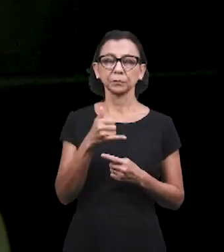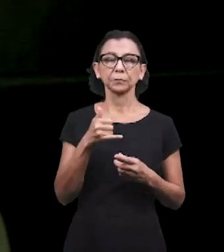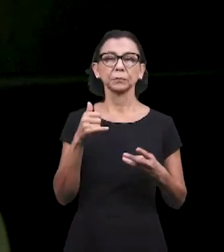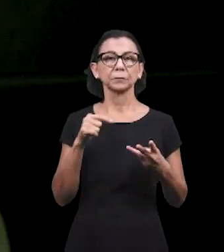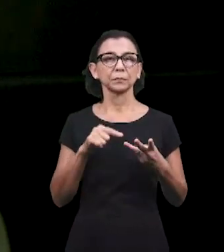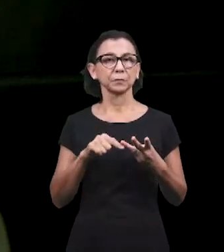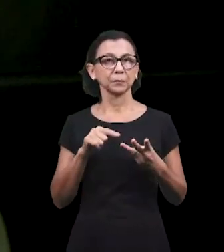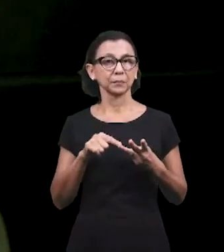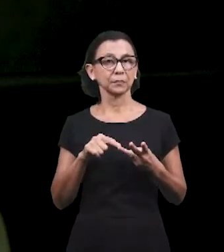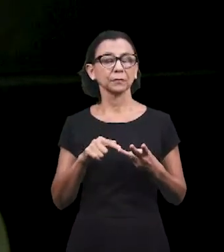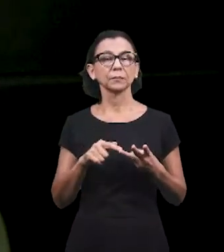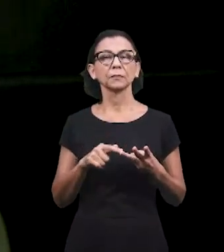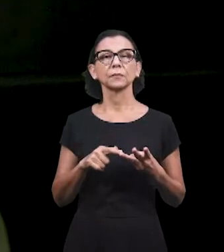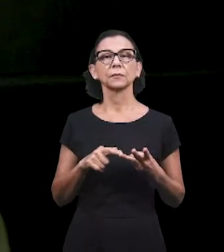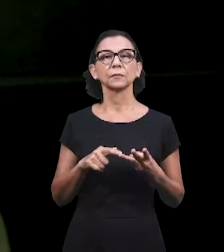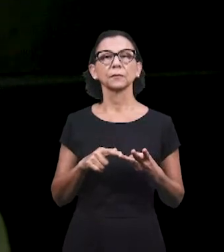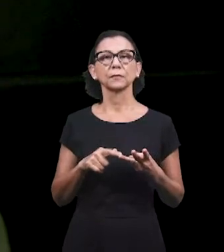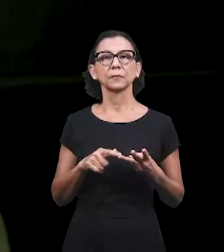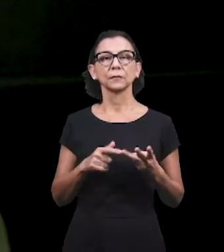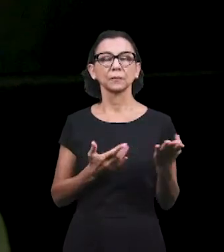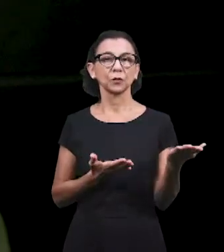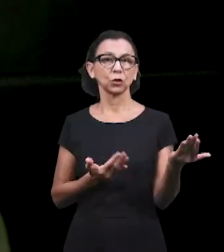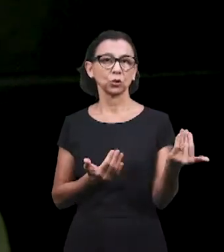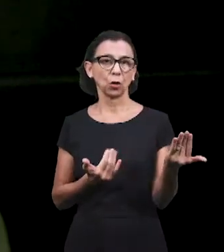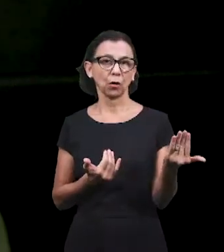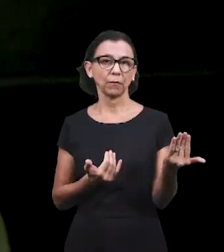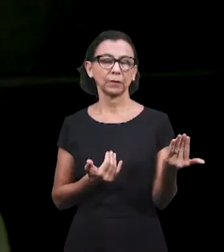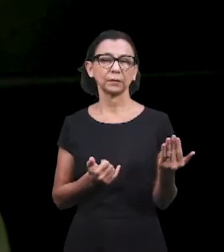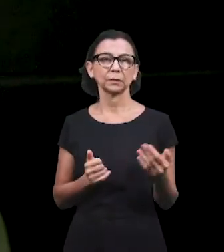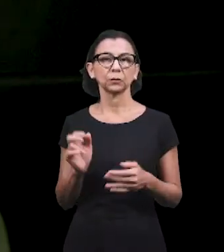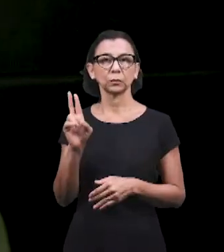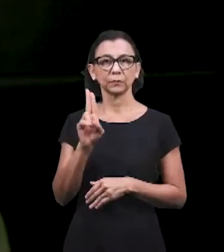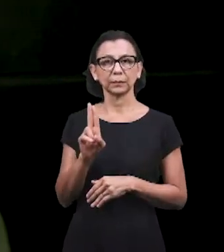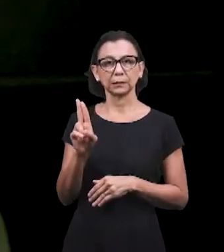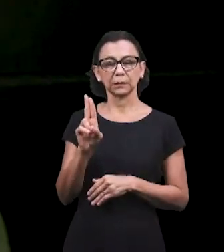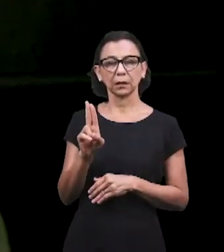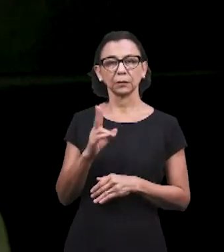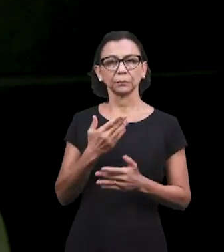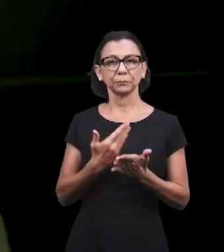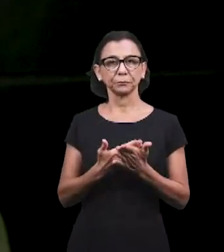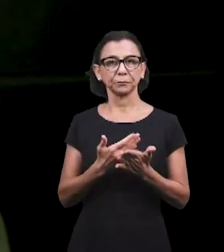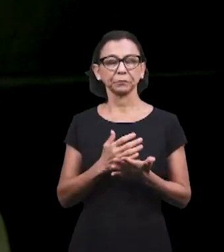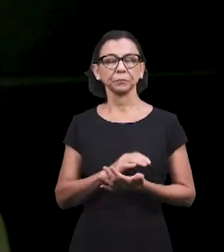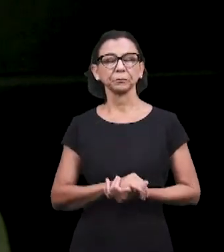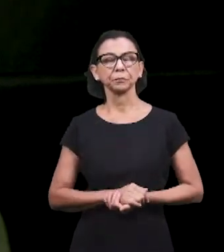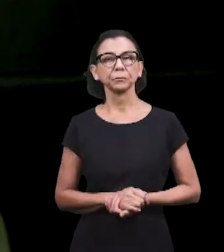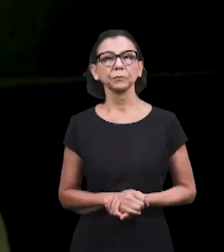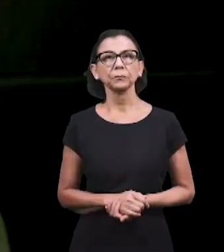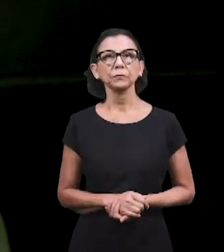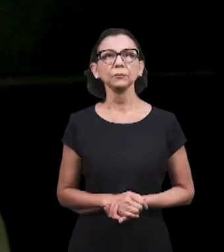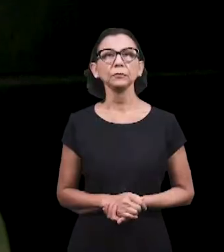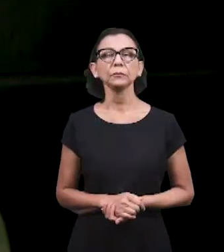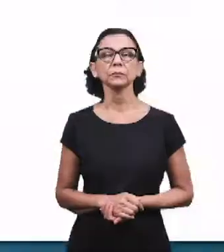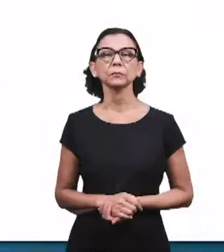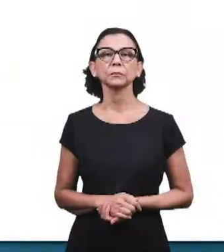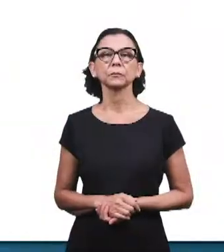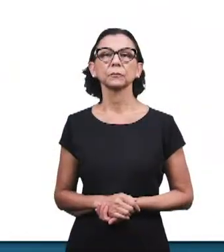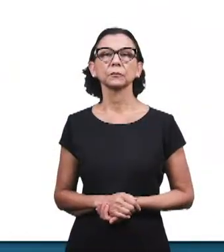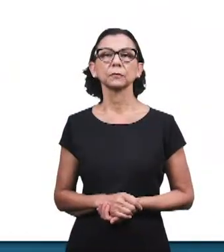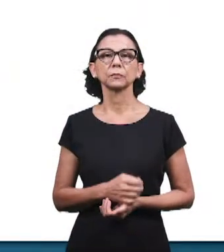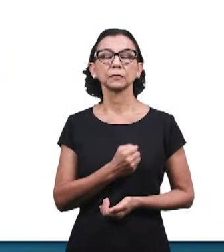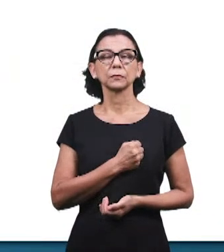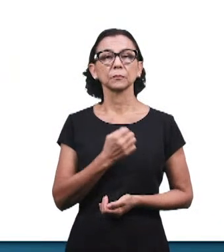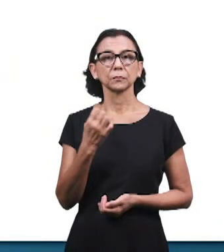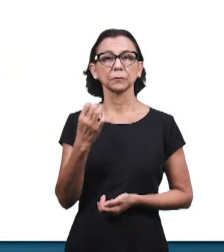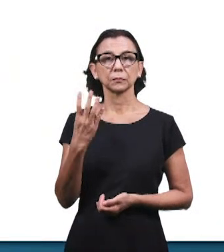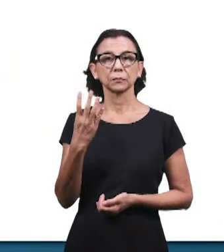agora nós vamos ter a participação de jovens e universitários. E a pergunta é a seguinte, pergunta número 4. Em